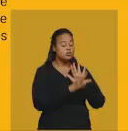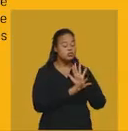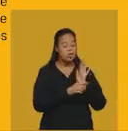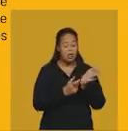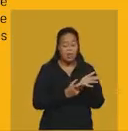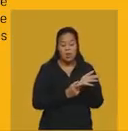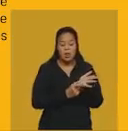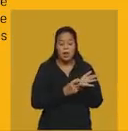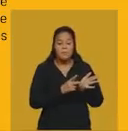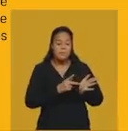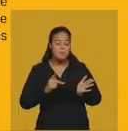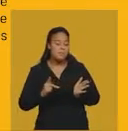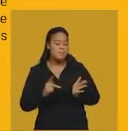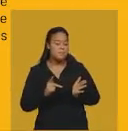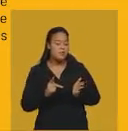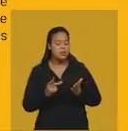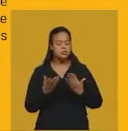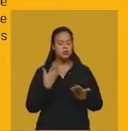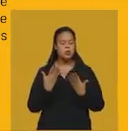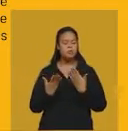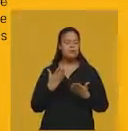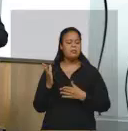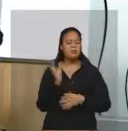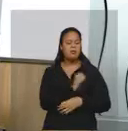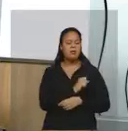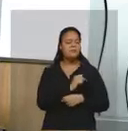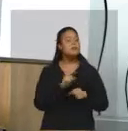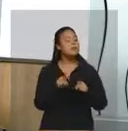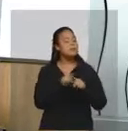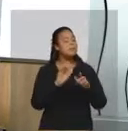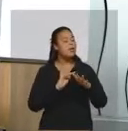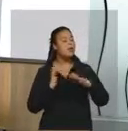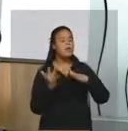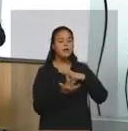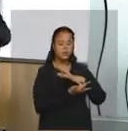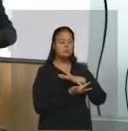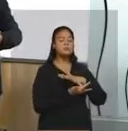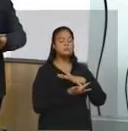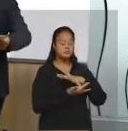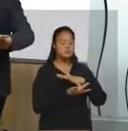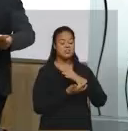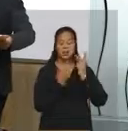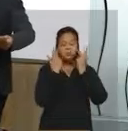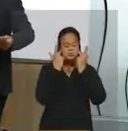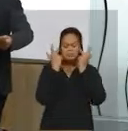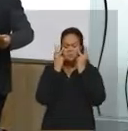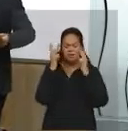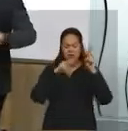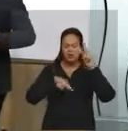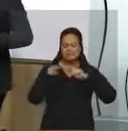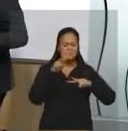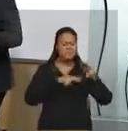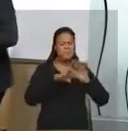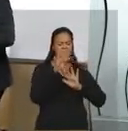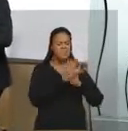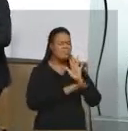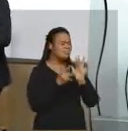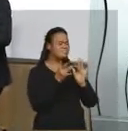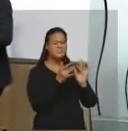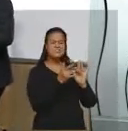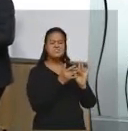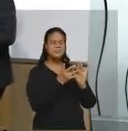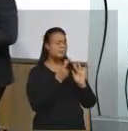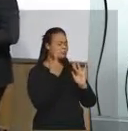conversa instantânea e algumas redes sociais. Então, é muito comum vermos esse tipo de texto